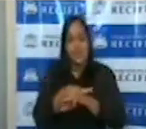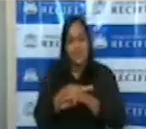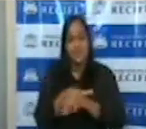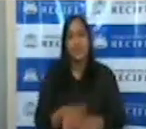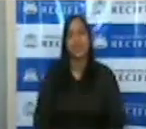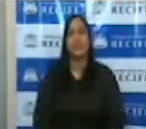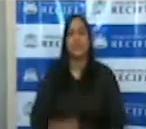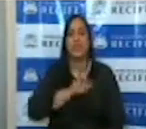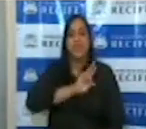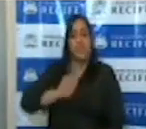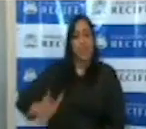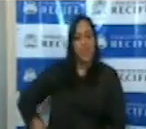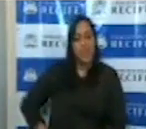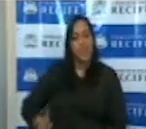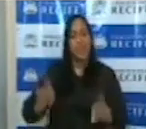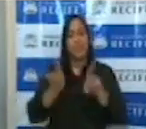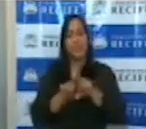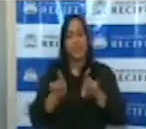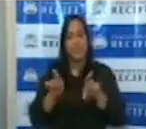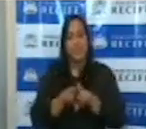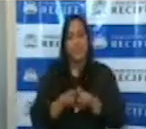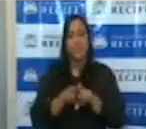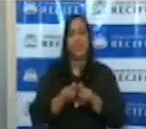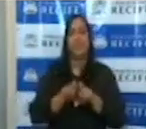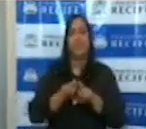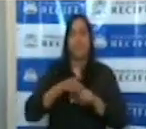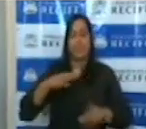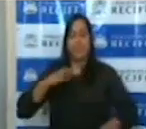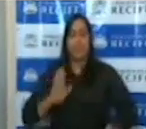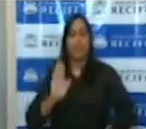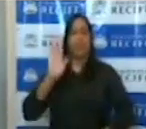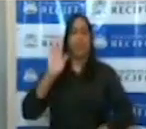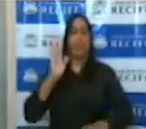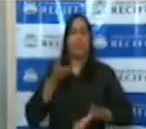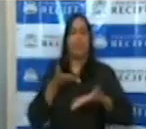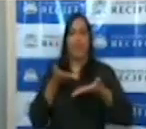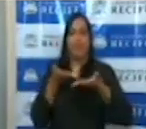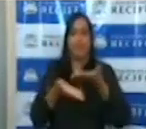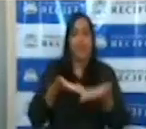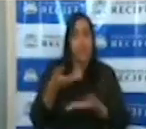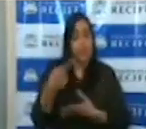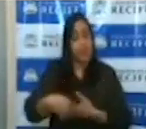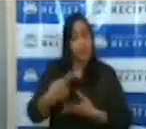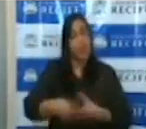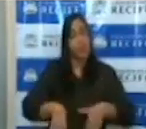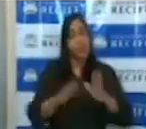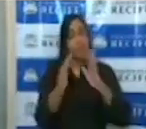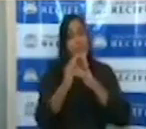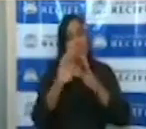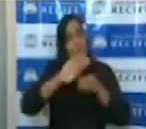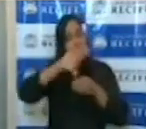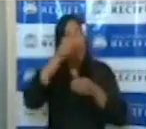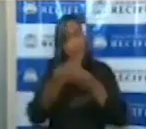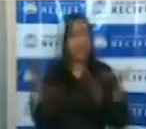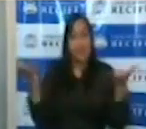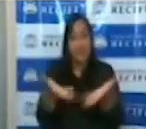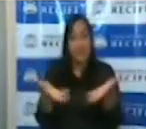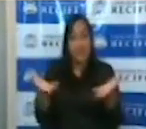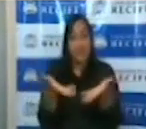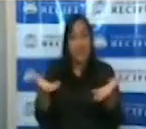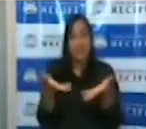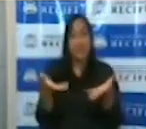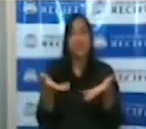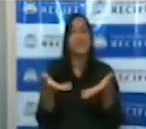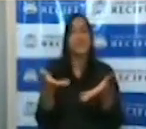Vereadoras e vereadores que colocaram seus mandatos a serviço da causa, apresentando projetos e discutindo ações. E